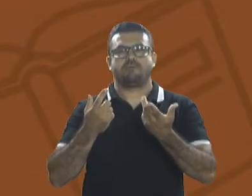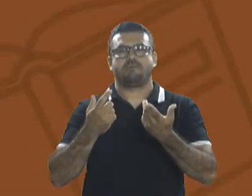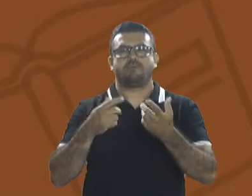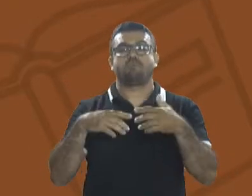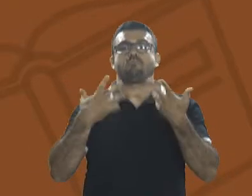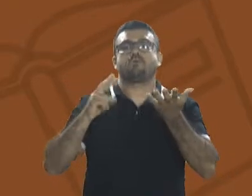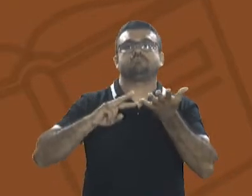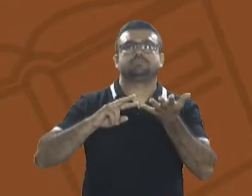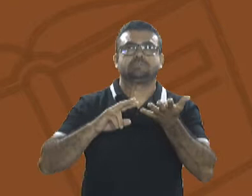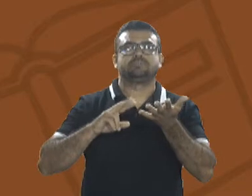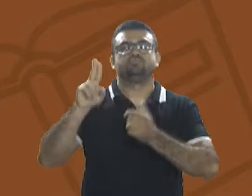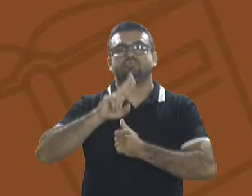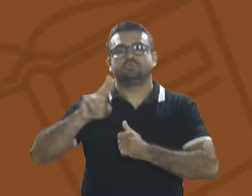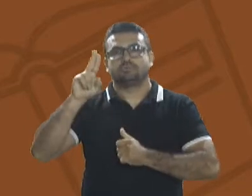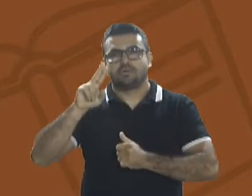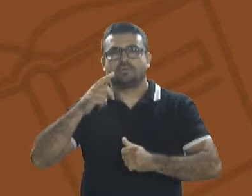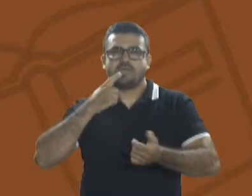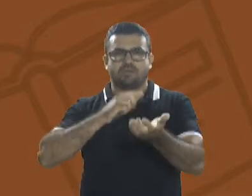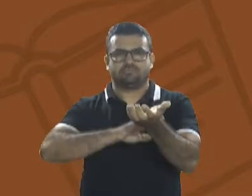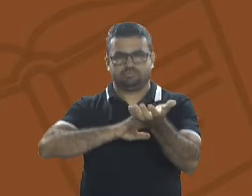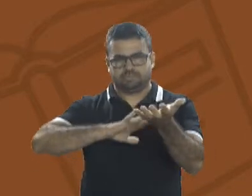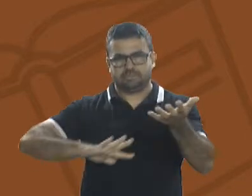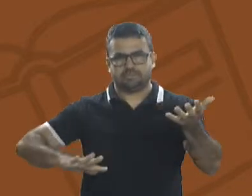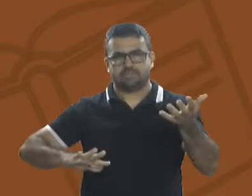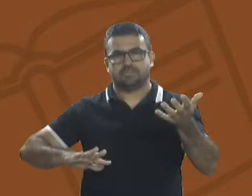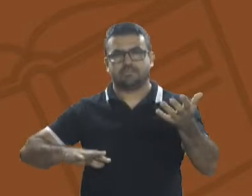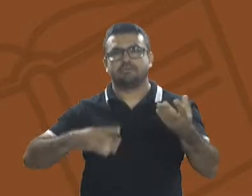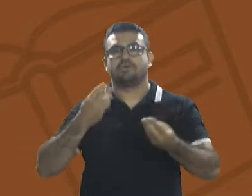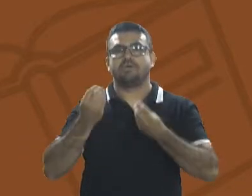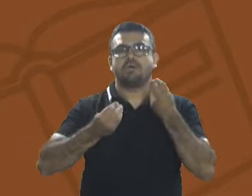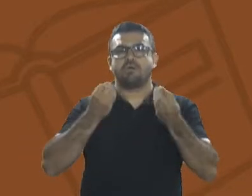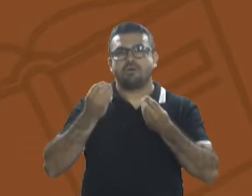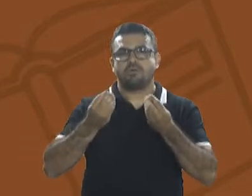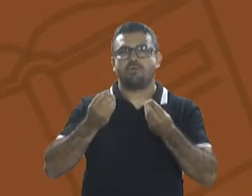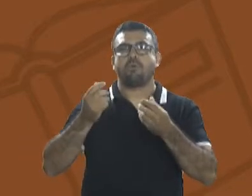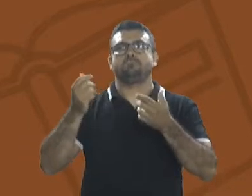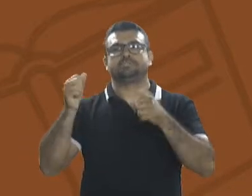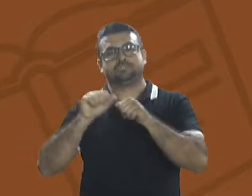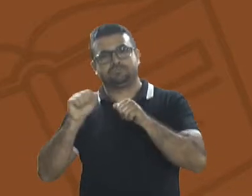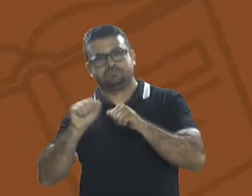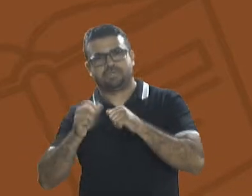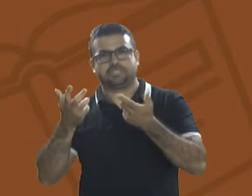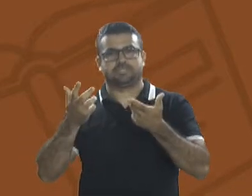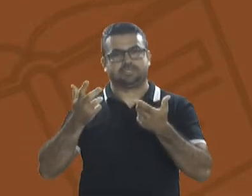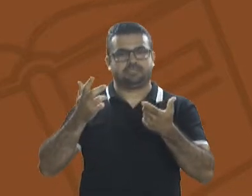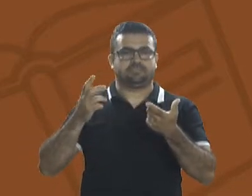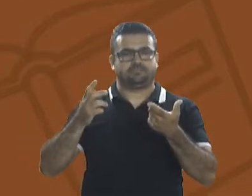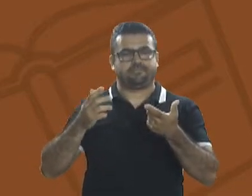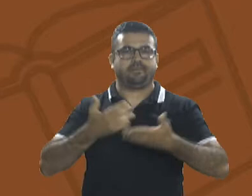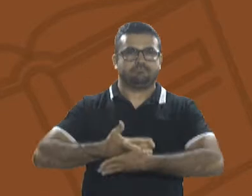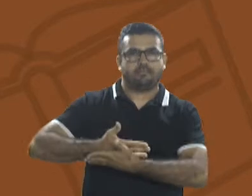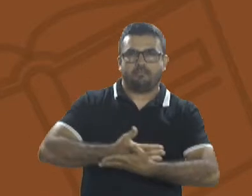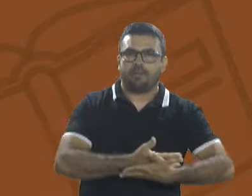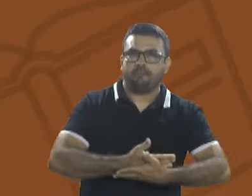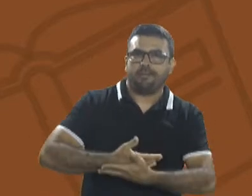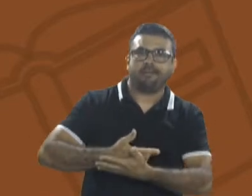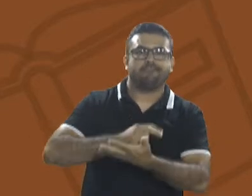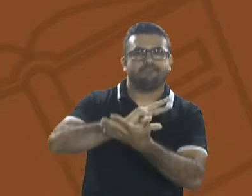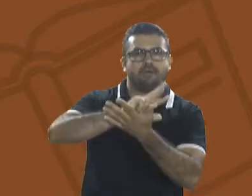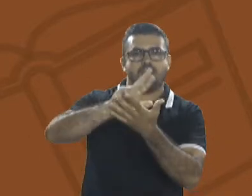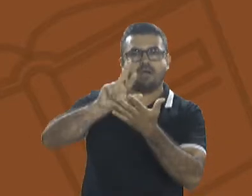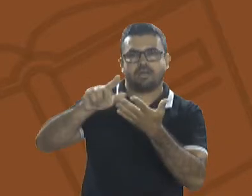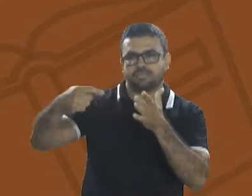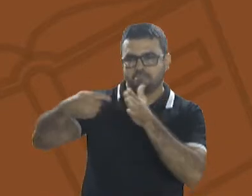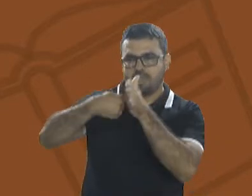serve, certo? Como é que a gente consegue gerar um bebê? Né? Então, assim, tem vários questionamentos que a gente às vezes se pergunta no dia a